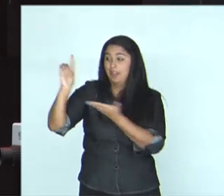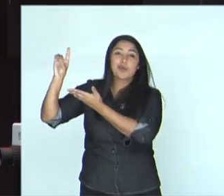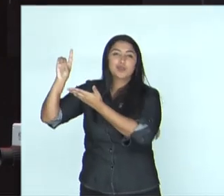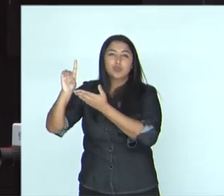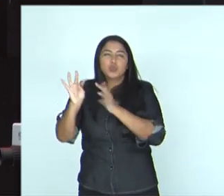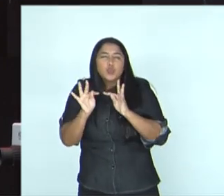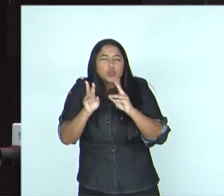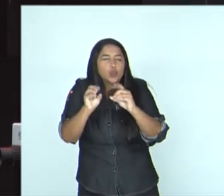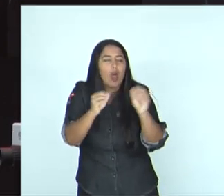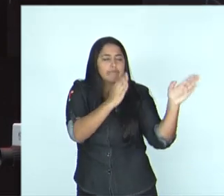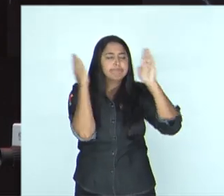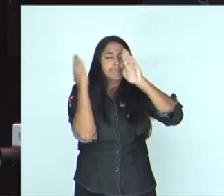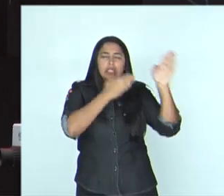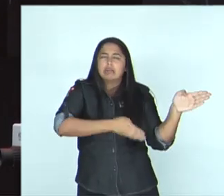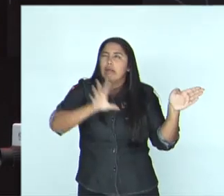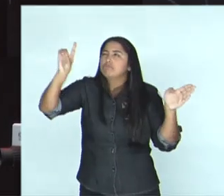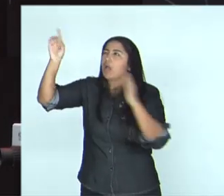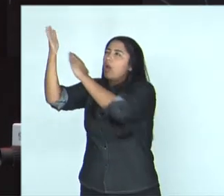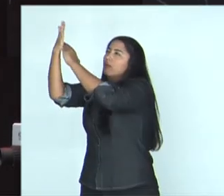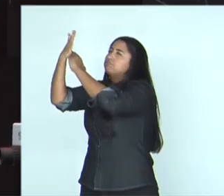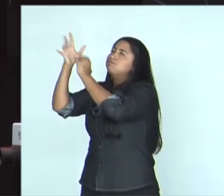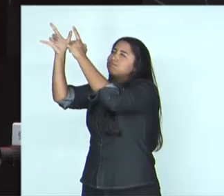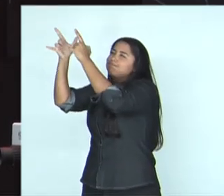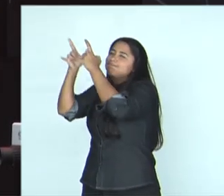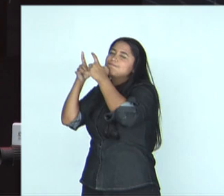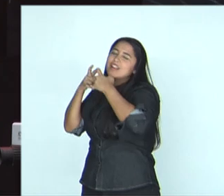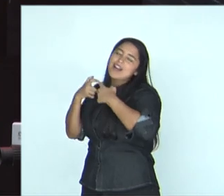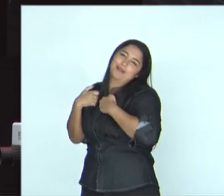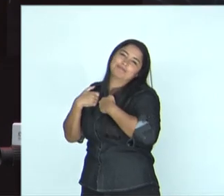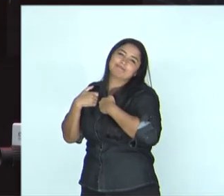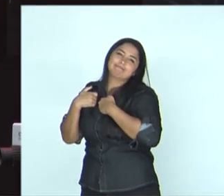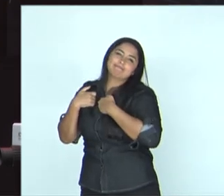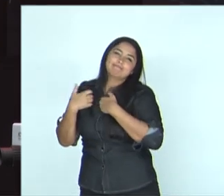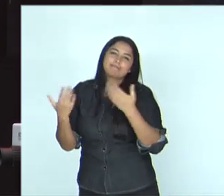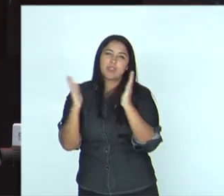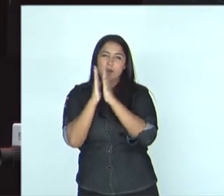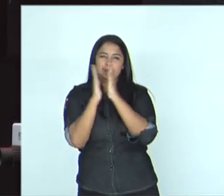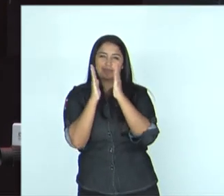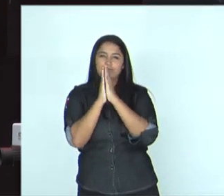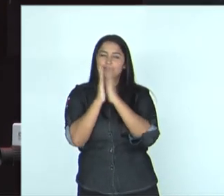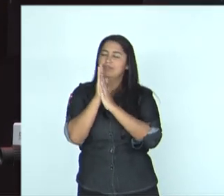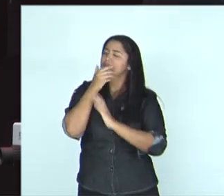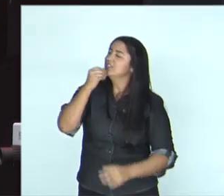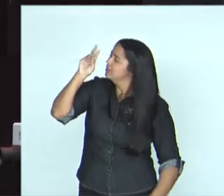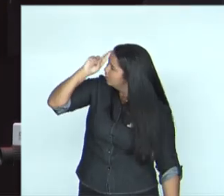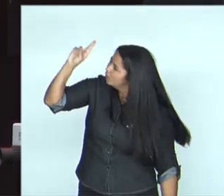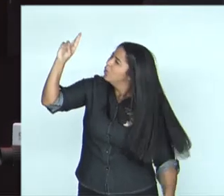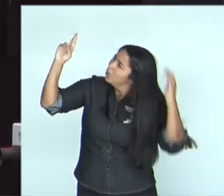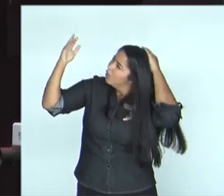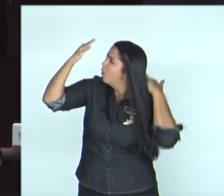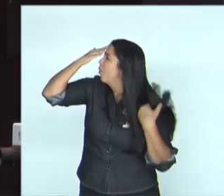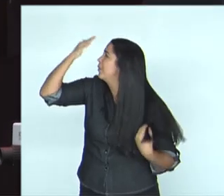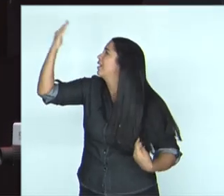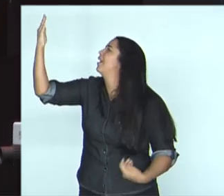fidelidade atrai o favor de Deus. Vamos orar? Senhor, muito obrigado por cada pessoa que colabora